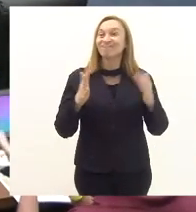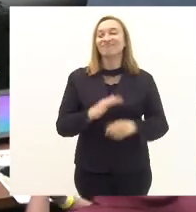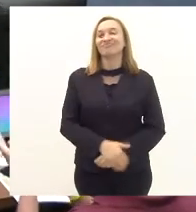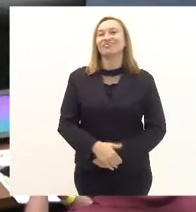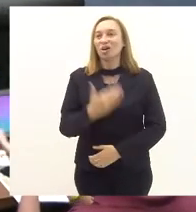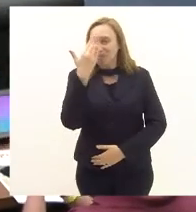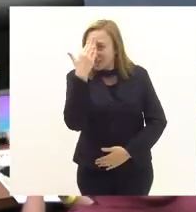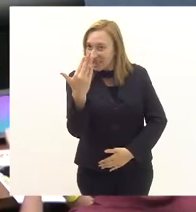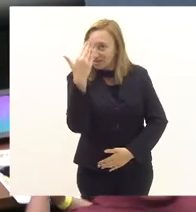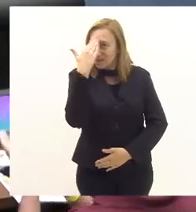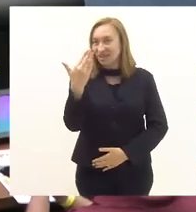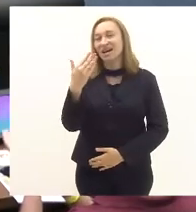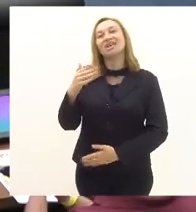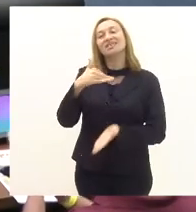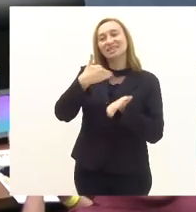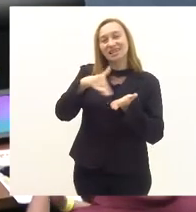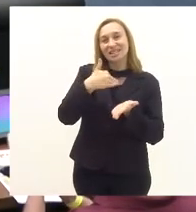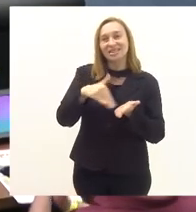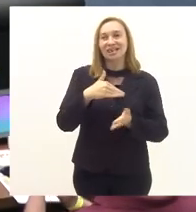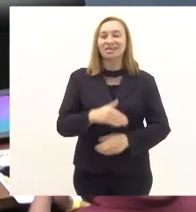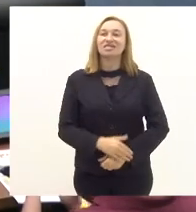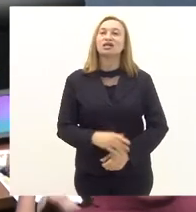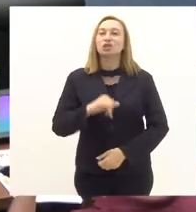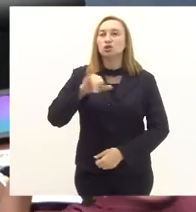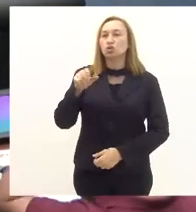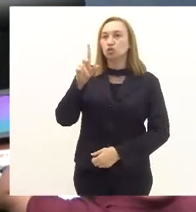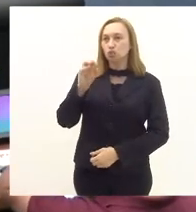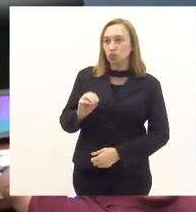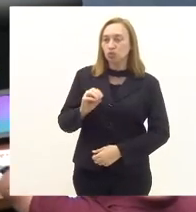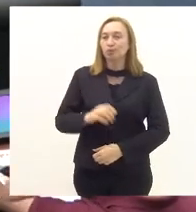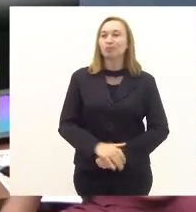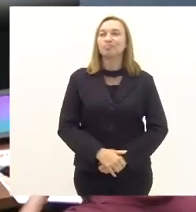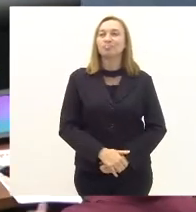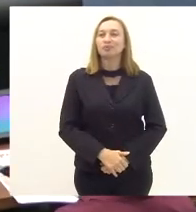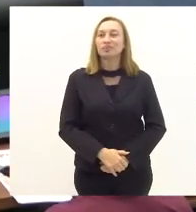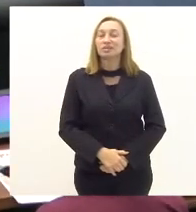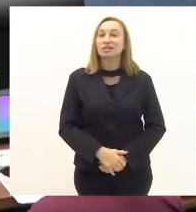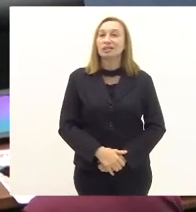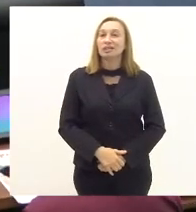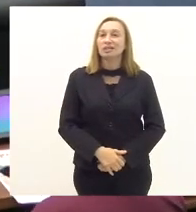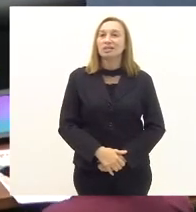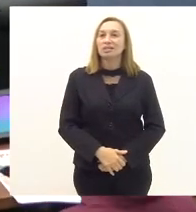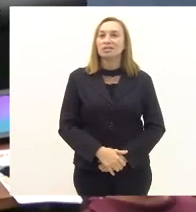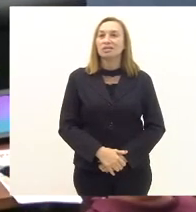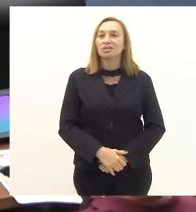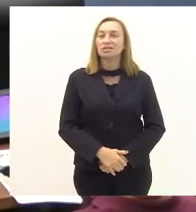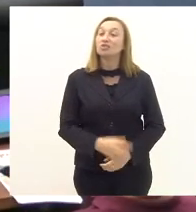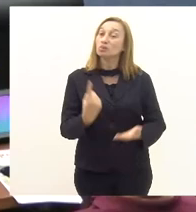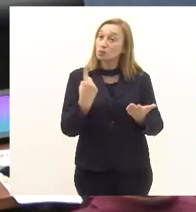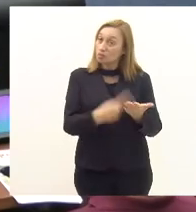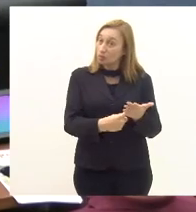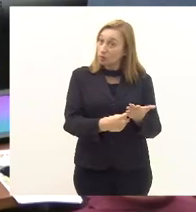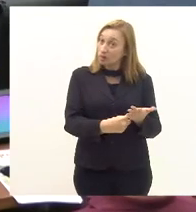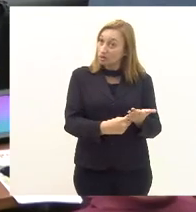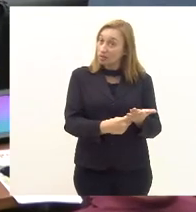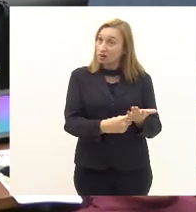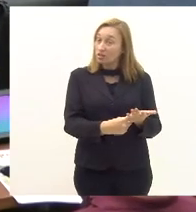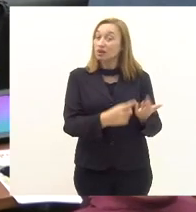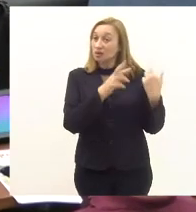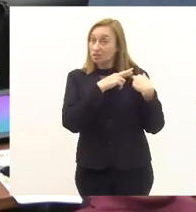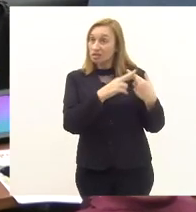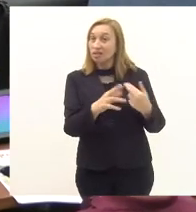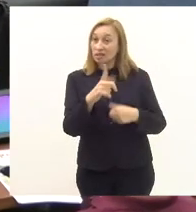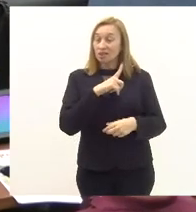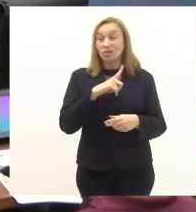Muito obrigado, secretário Júlio Saraiva, inclusive pelos compromissos que assumiu, e nós